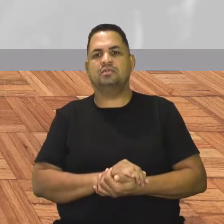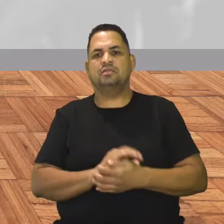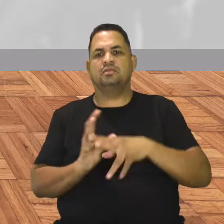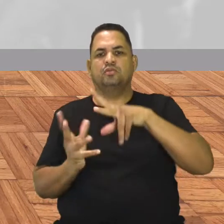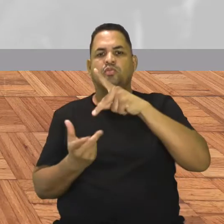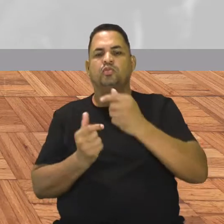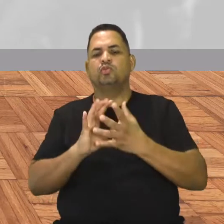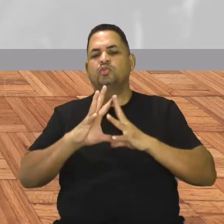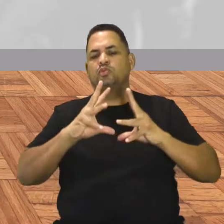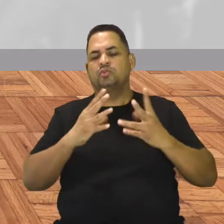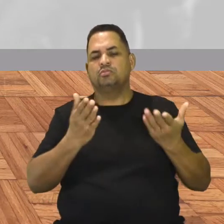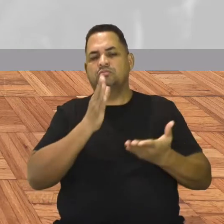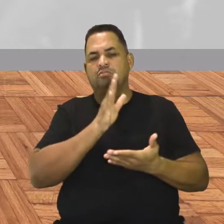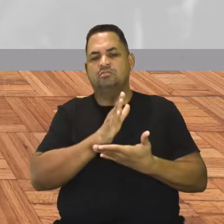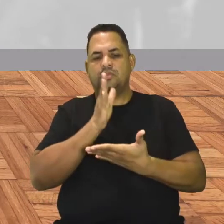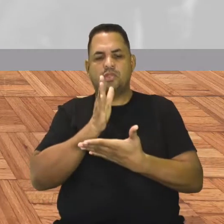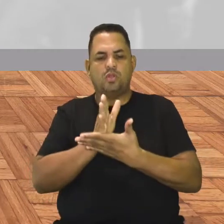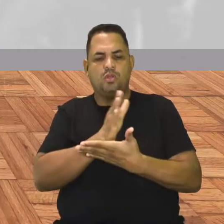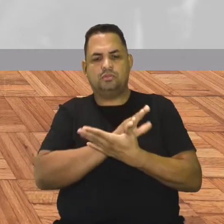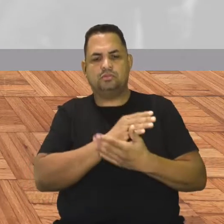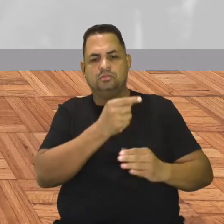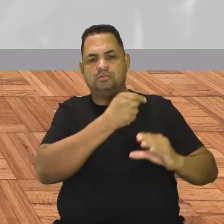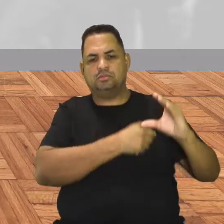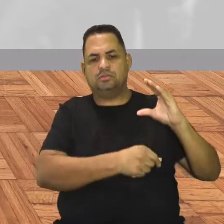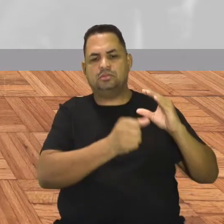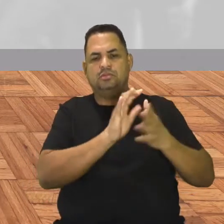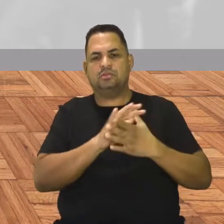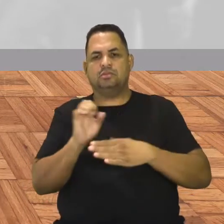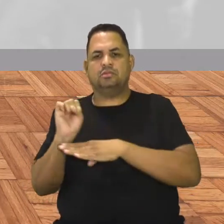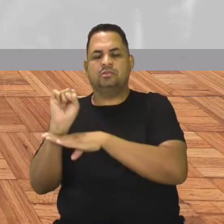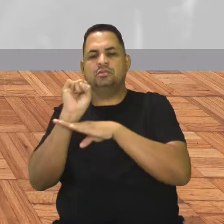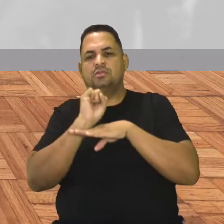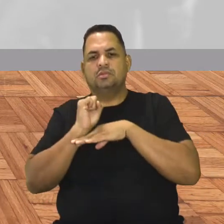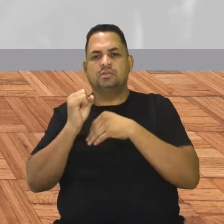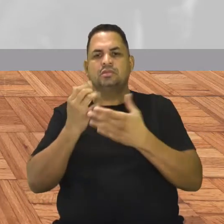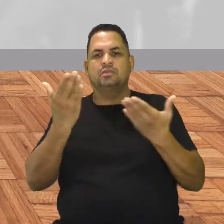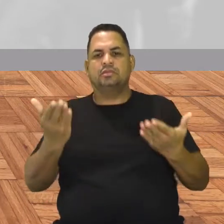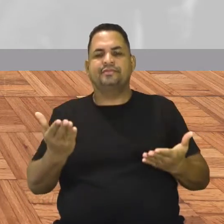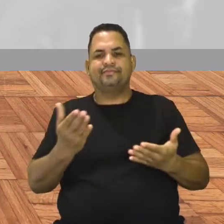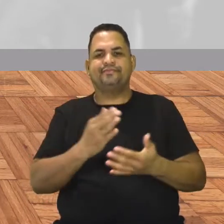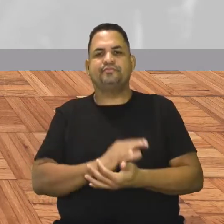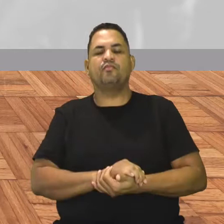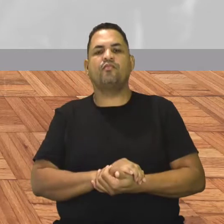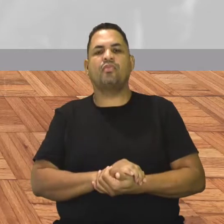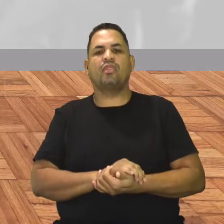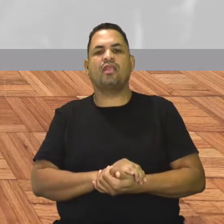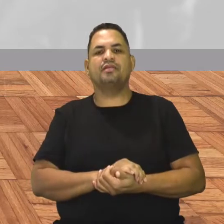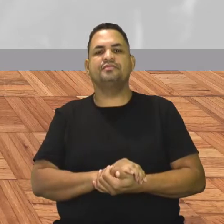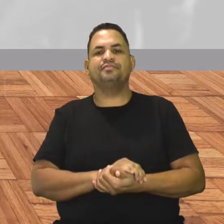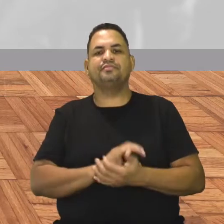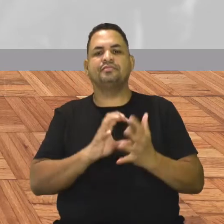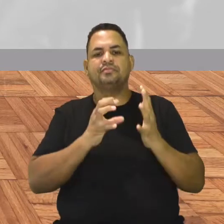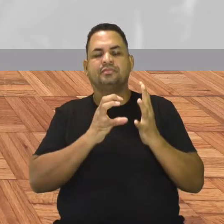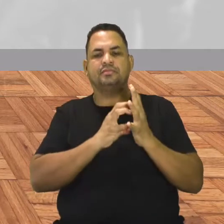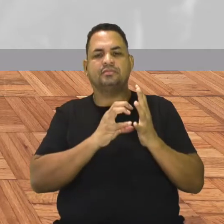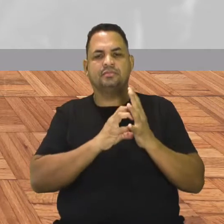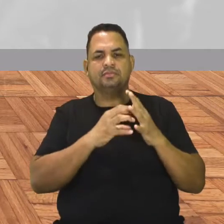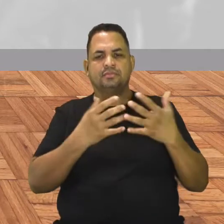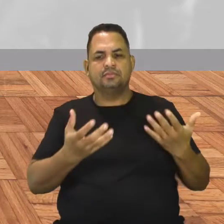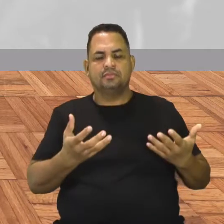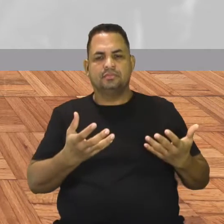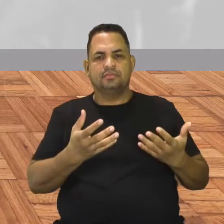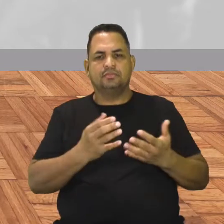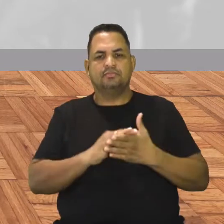mundo inteiro entre o capitalismo e o socialismo. E a queda do Muro de Berlim, ela vai ser essa